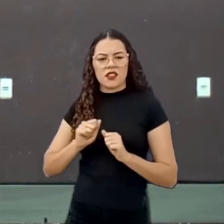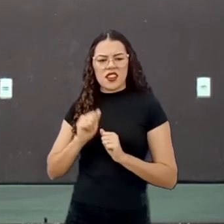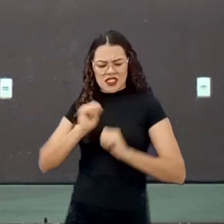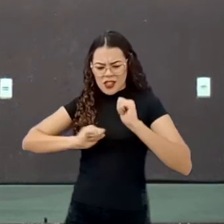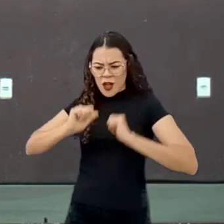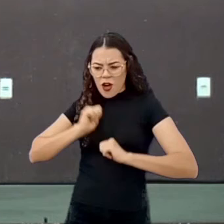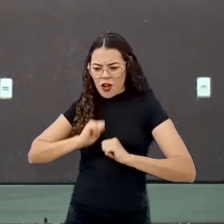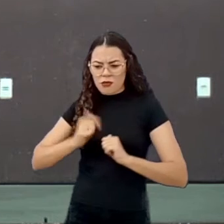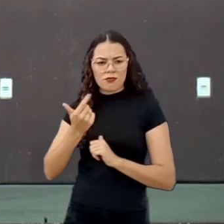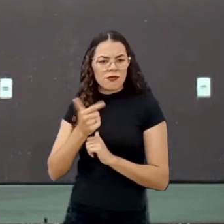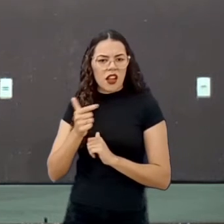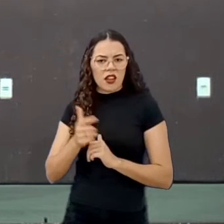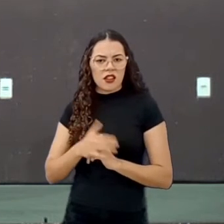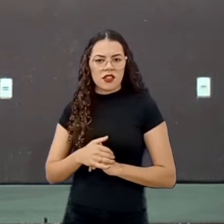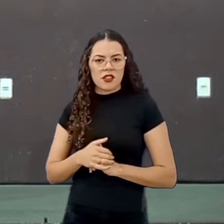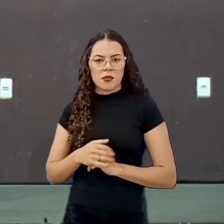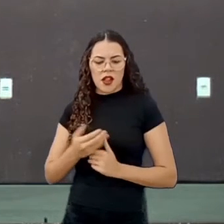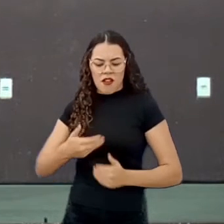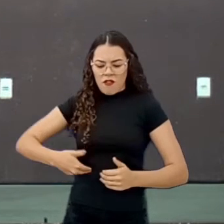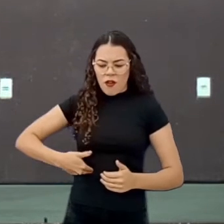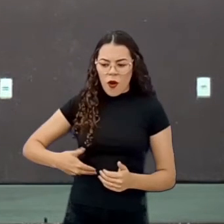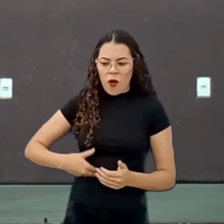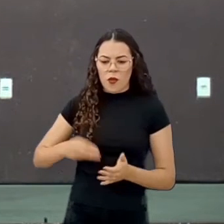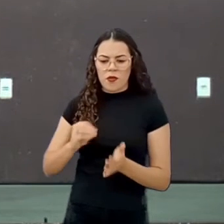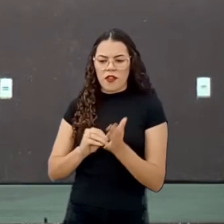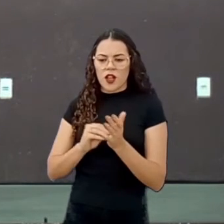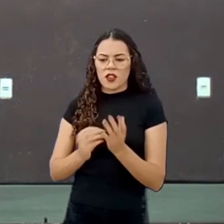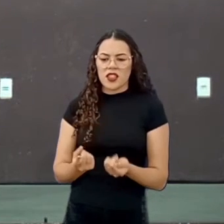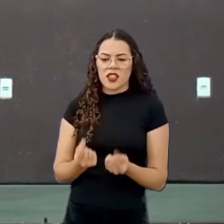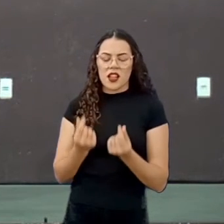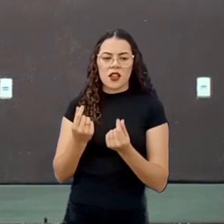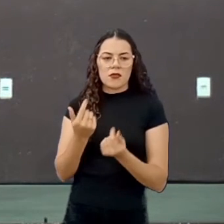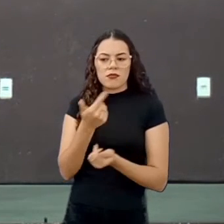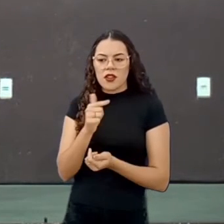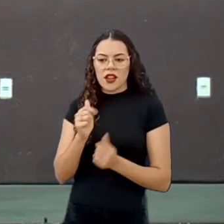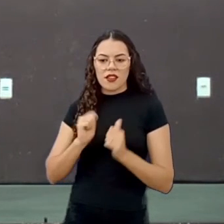ansiosos pela fome, pela falta de dinheiro.